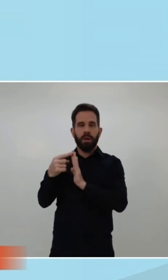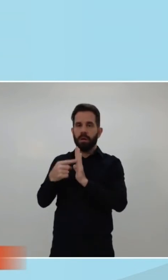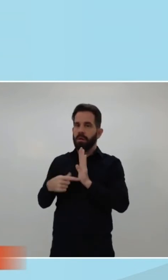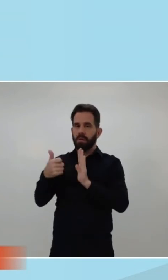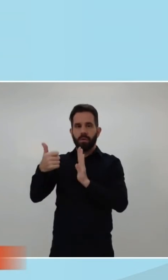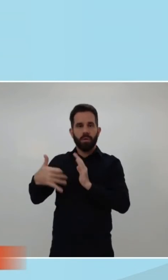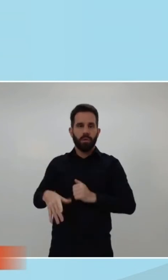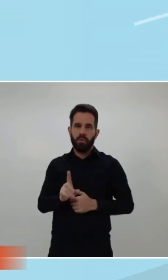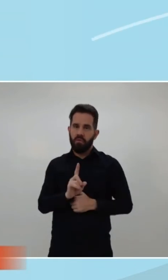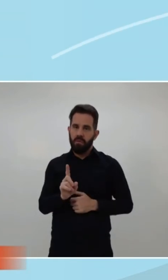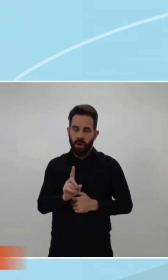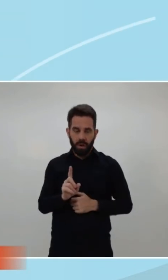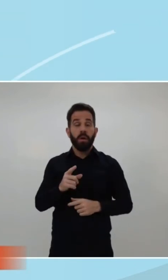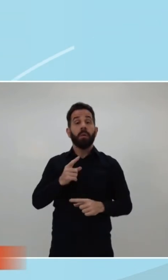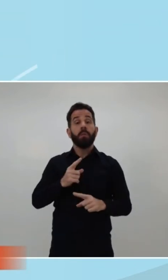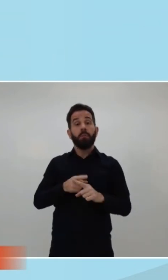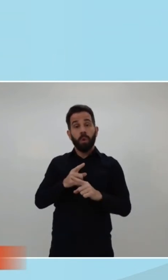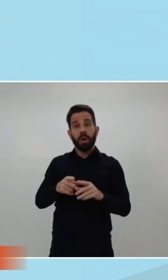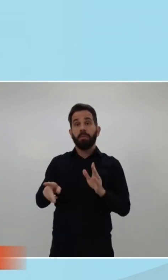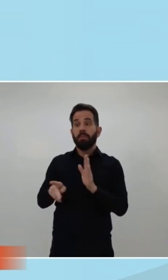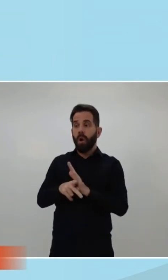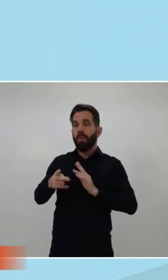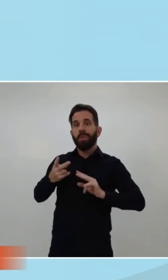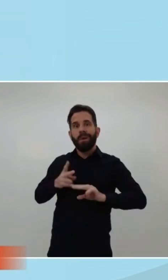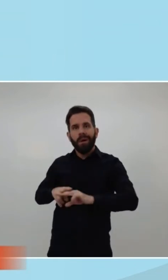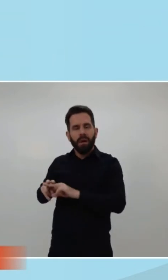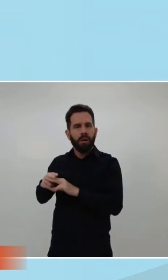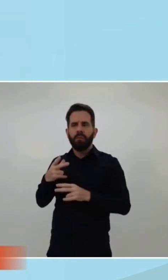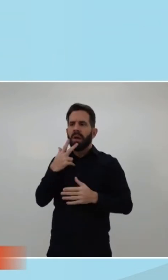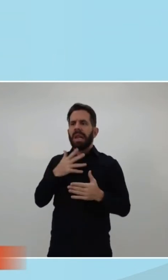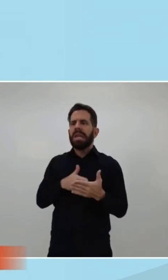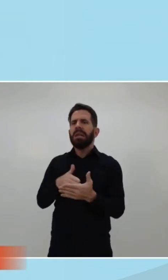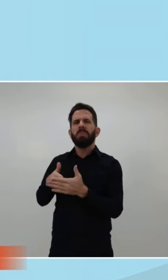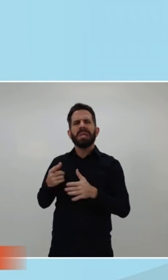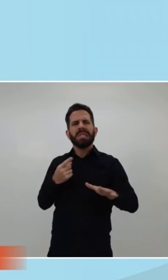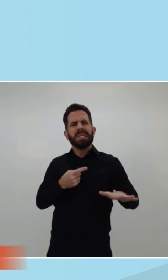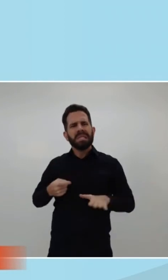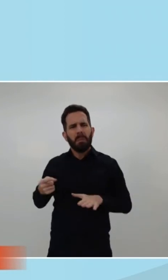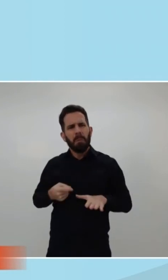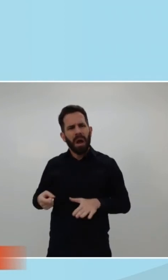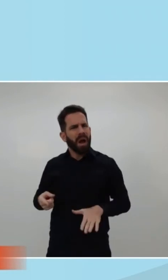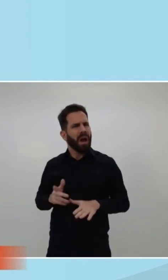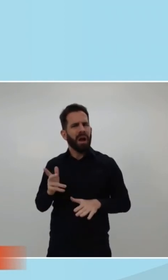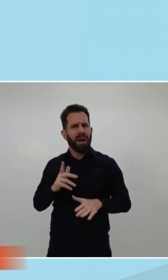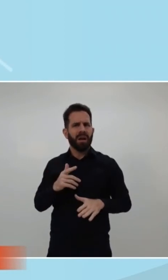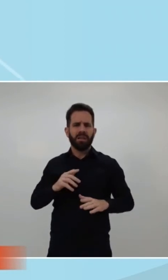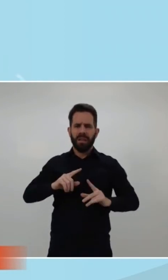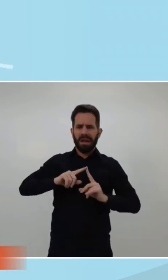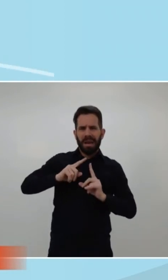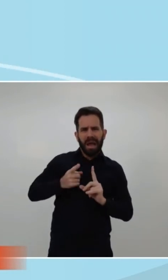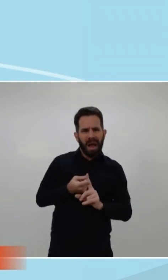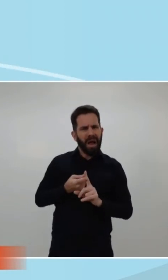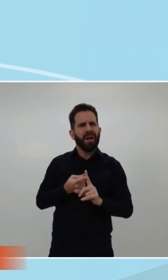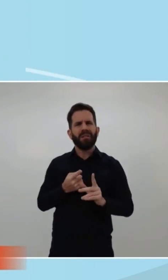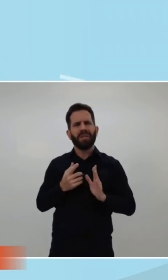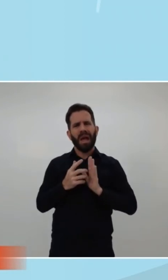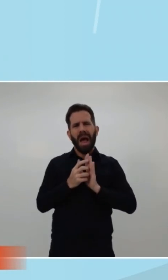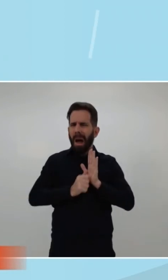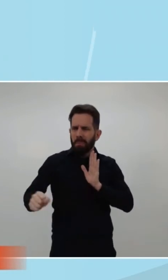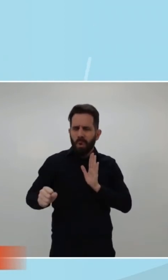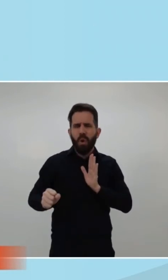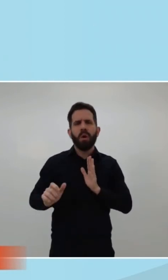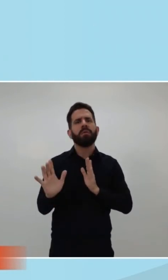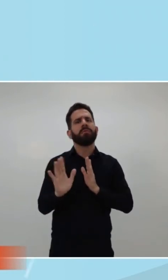estabelece nenhuma limitação de semanas de gravidez para a realização do aborto em casos de estupro, e nem qualquer tipo